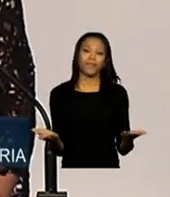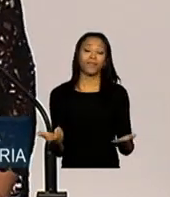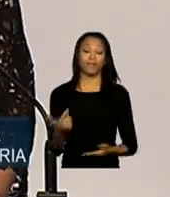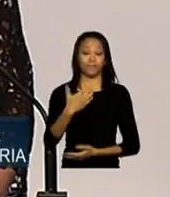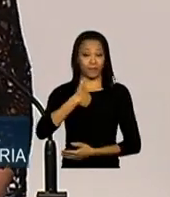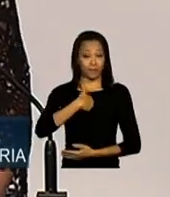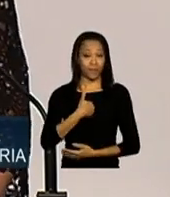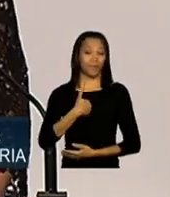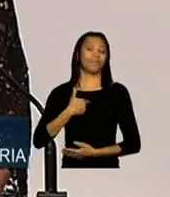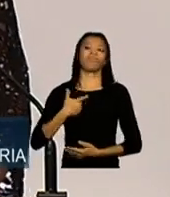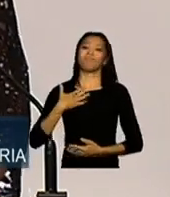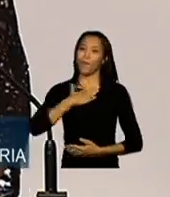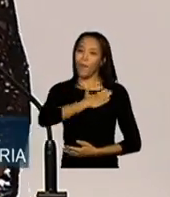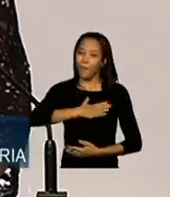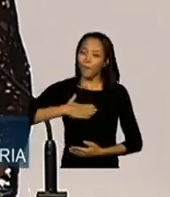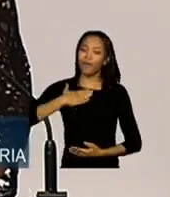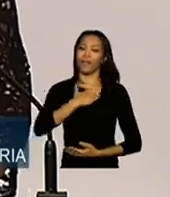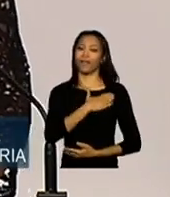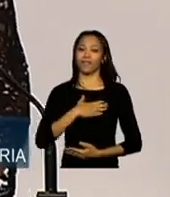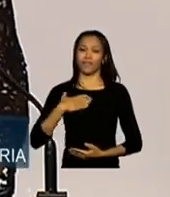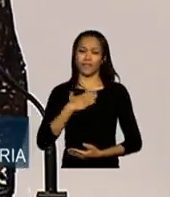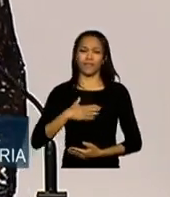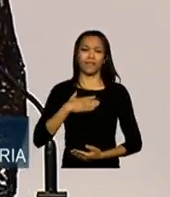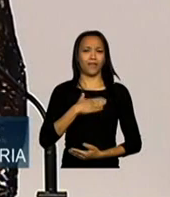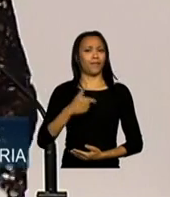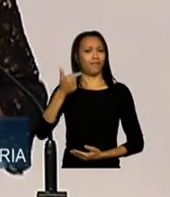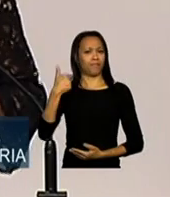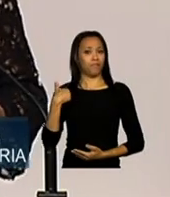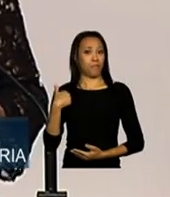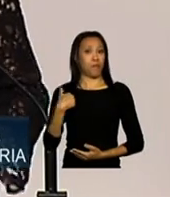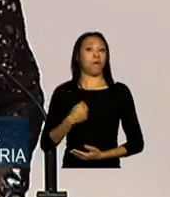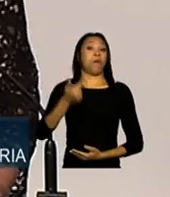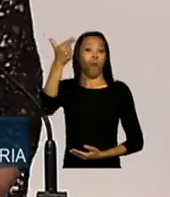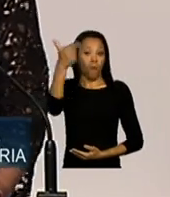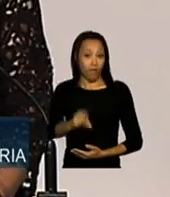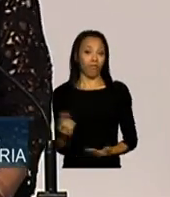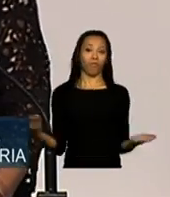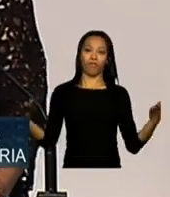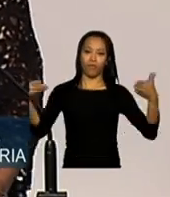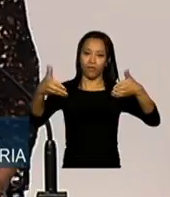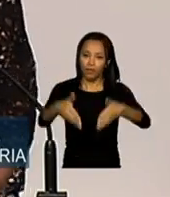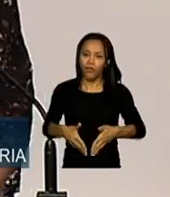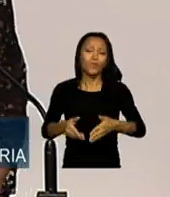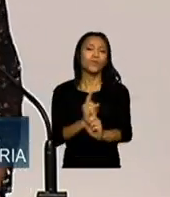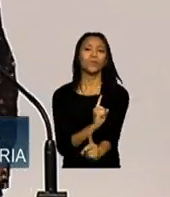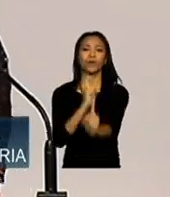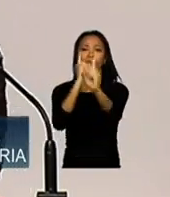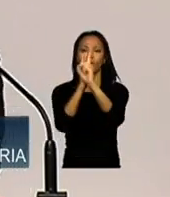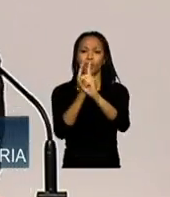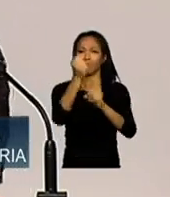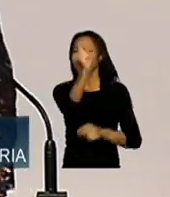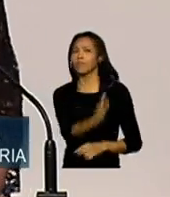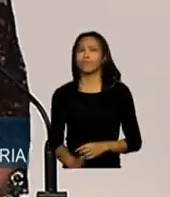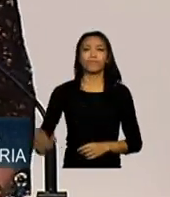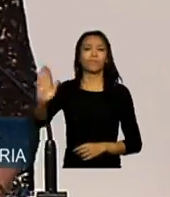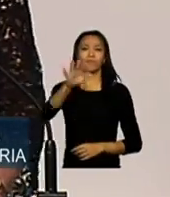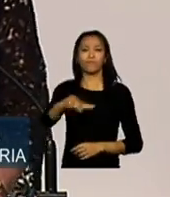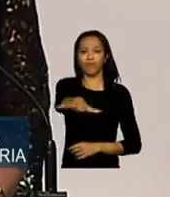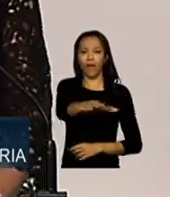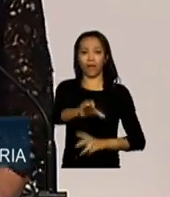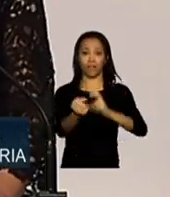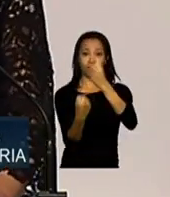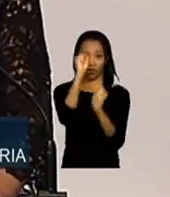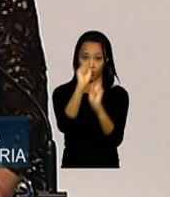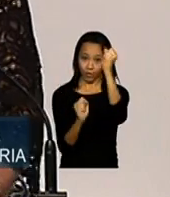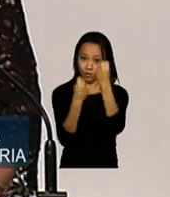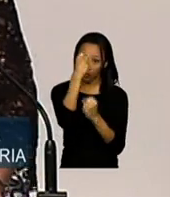mim é um prazer participar de mais uma vez do Encontro Nacional da Indústria.